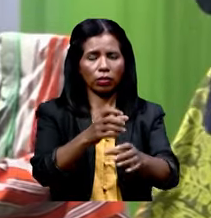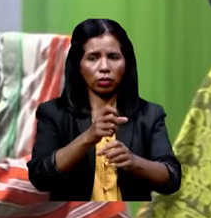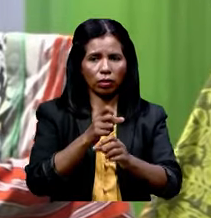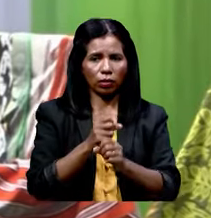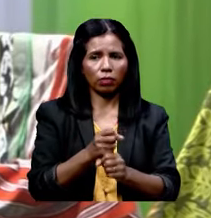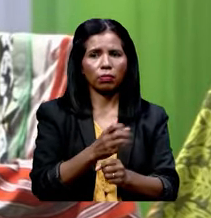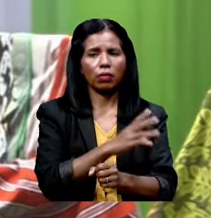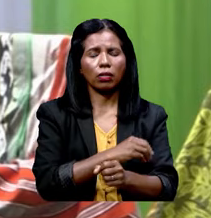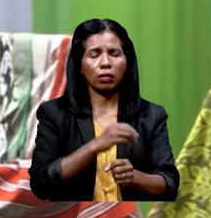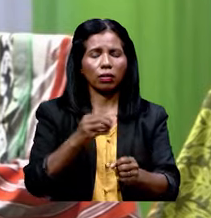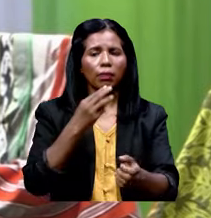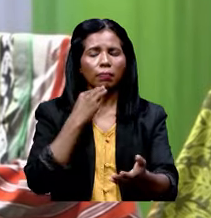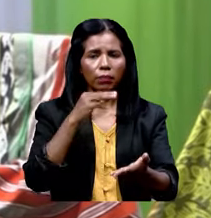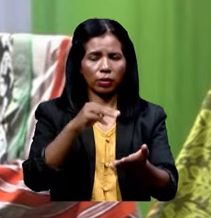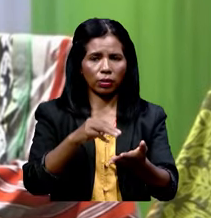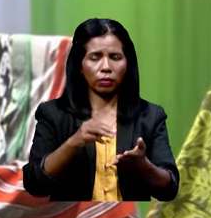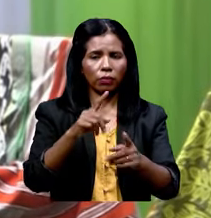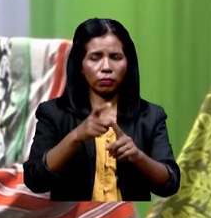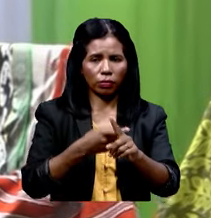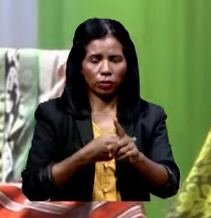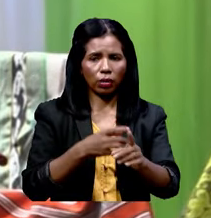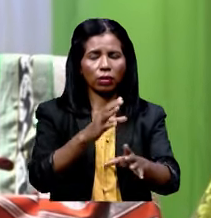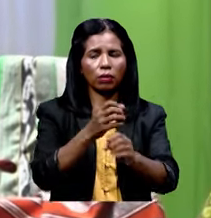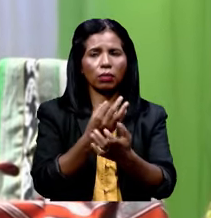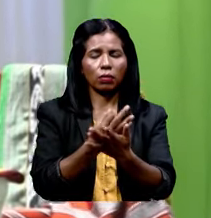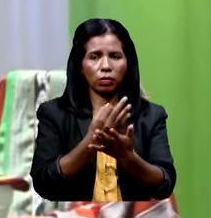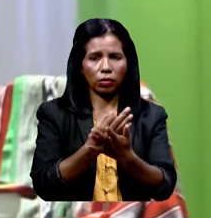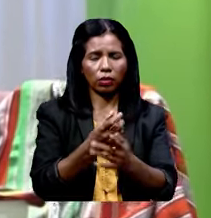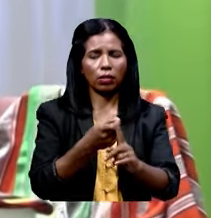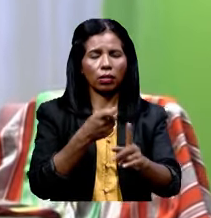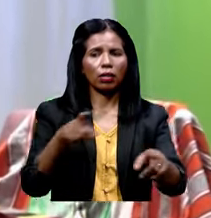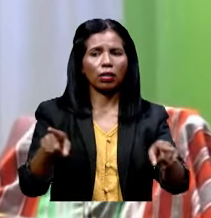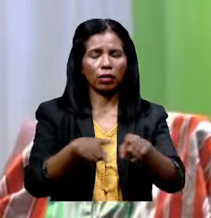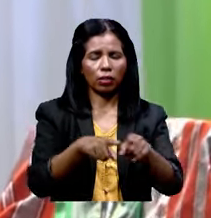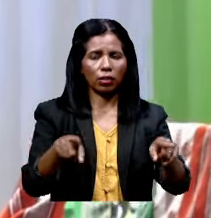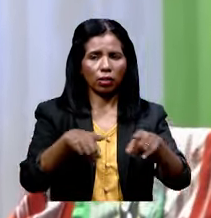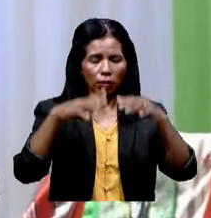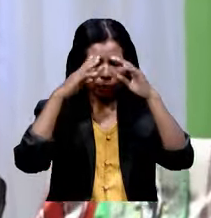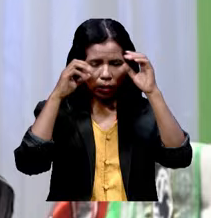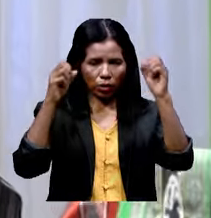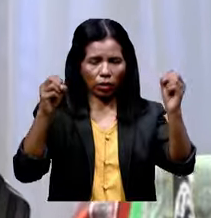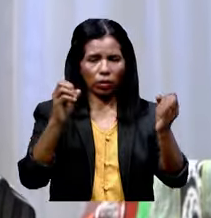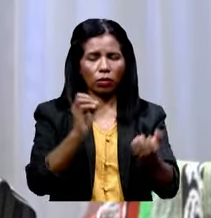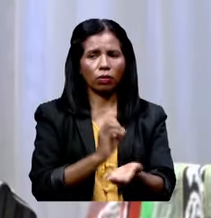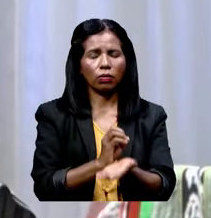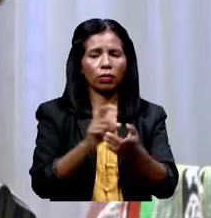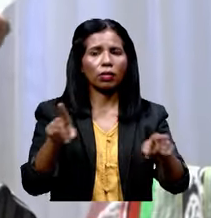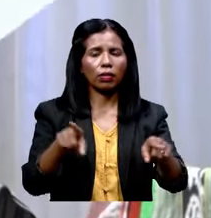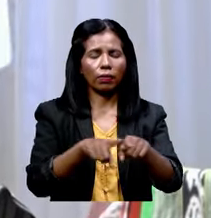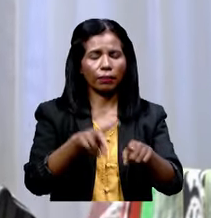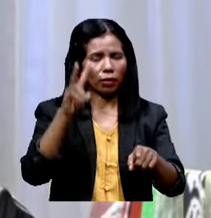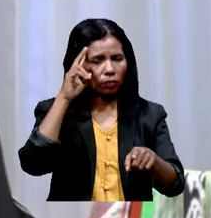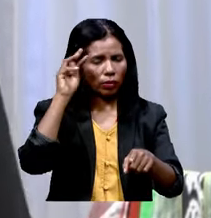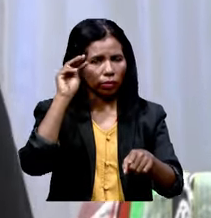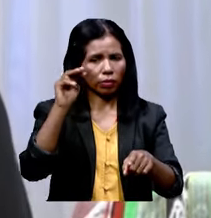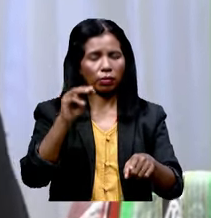remuneración mensal nebe hanesan, seisimu mos suplemento hanesan jo presidente autoridade raiwa, nunemos vice coordinador